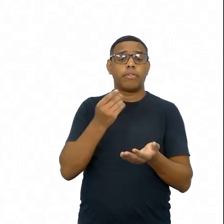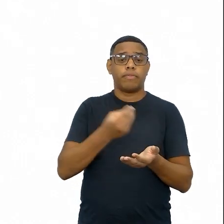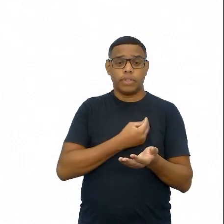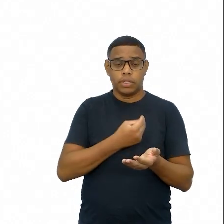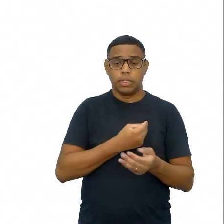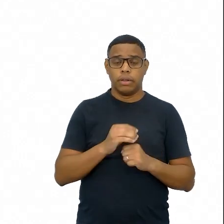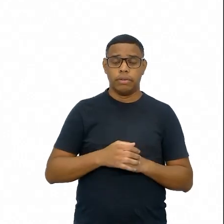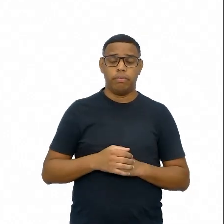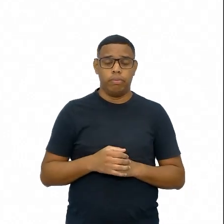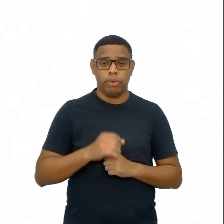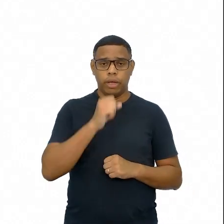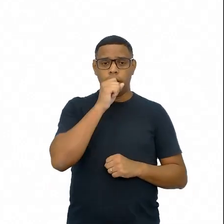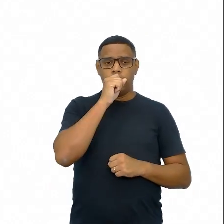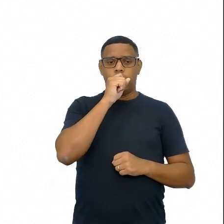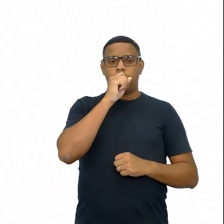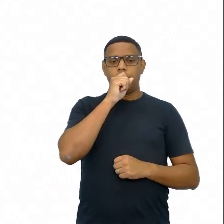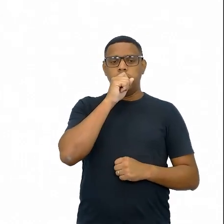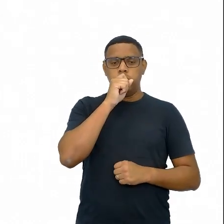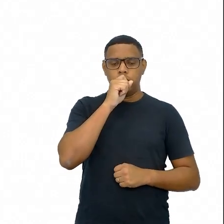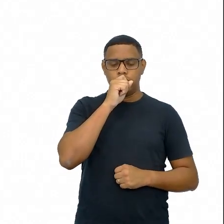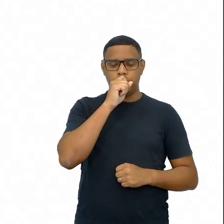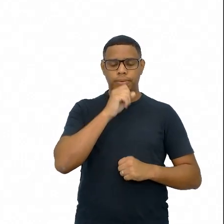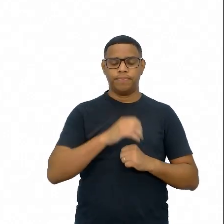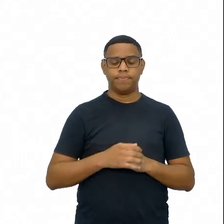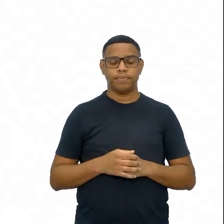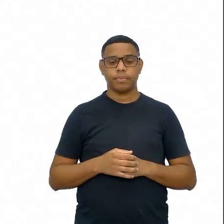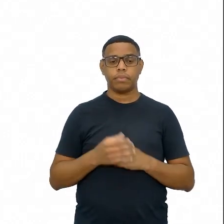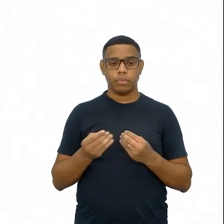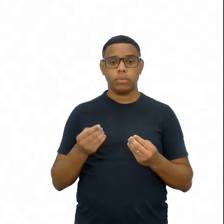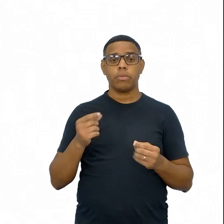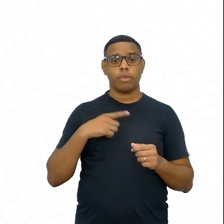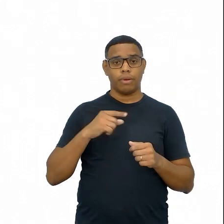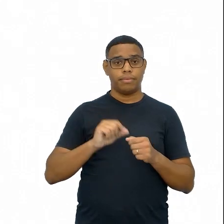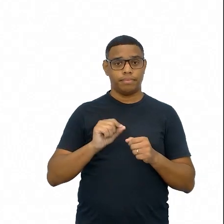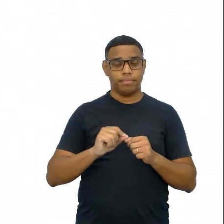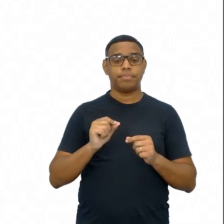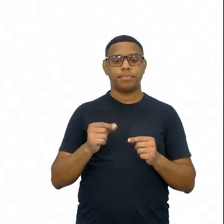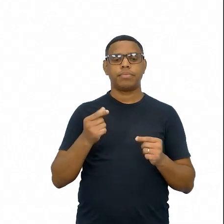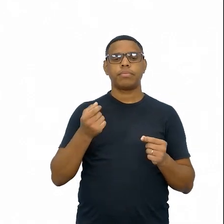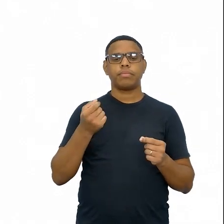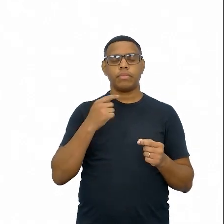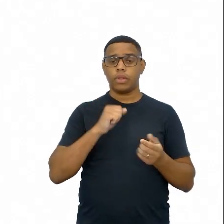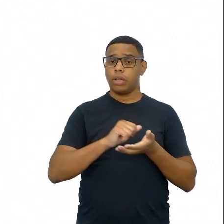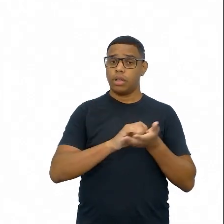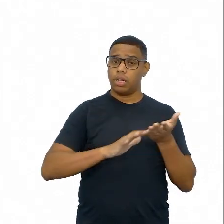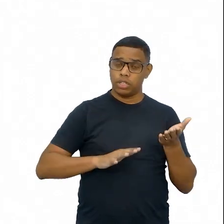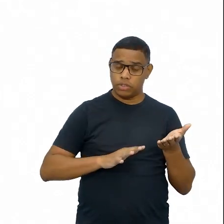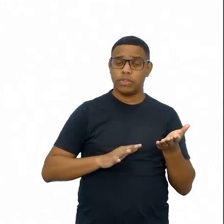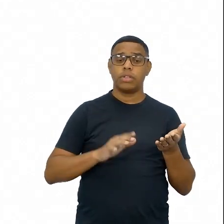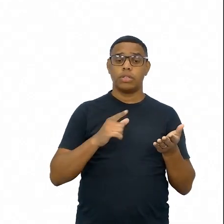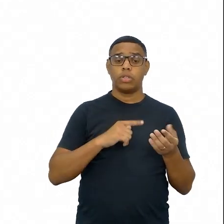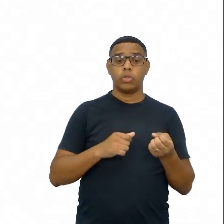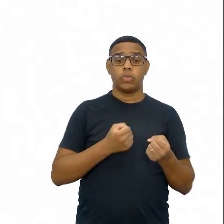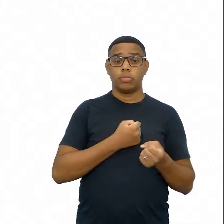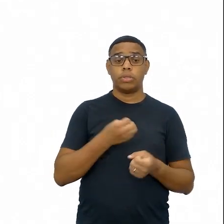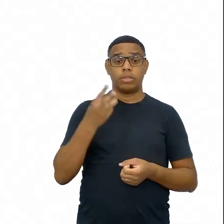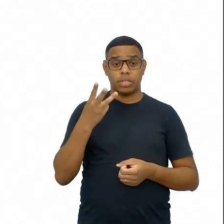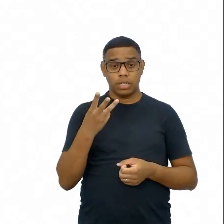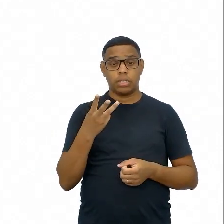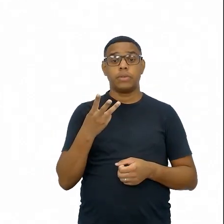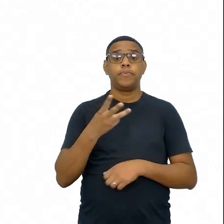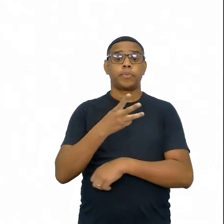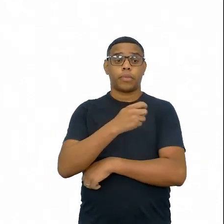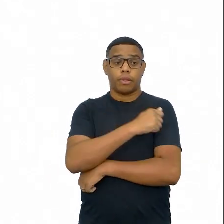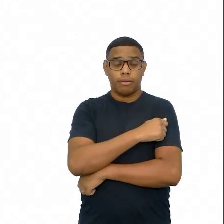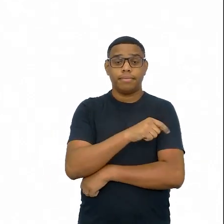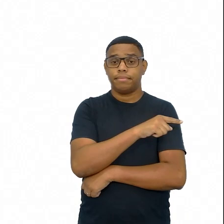sem o suporte da reta numérica, no caso aqui, para a realização dessa atividade, desse item 3, os estudantes